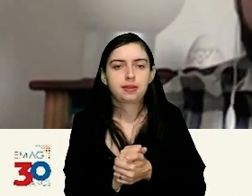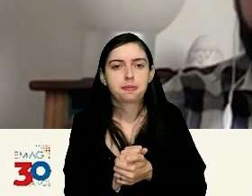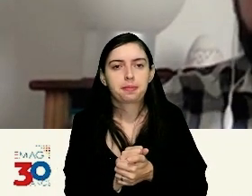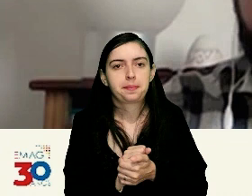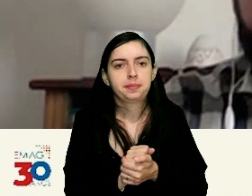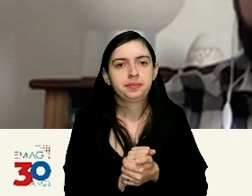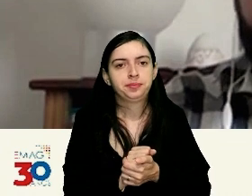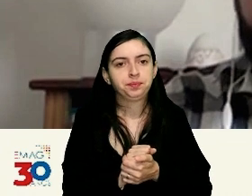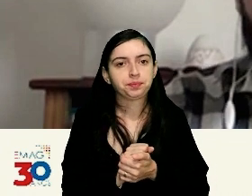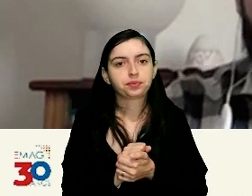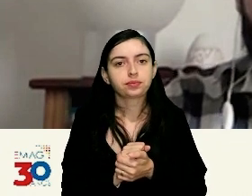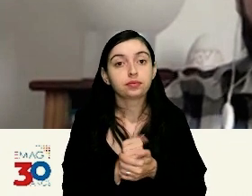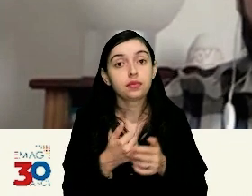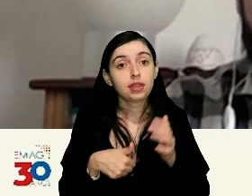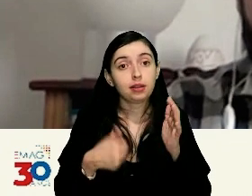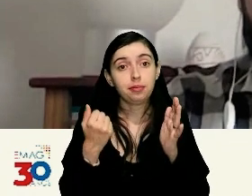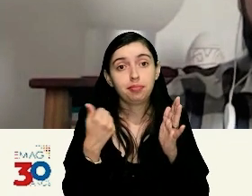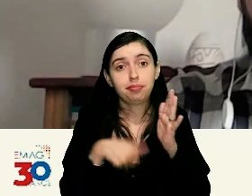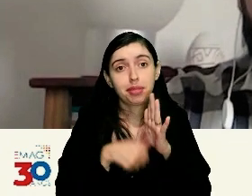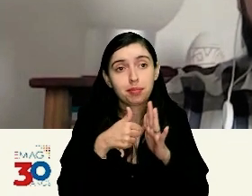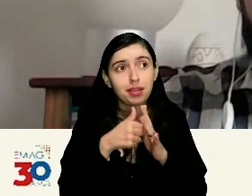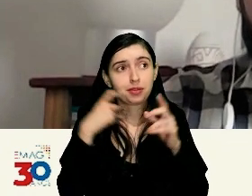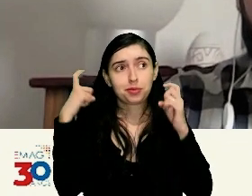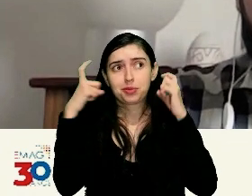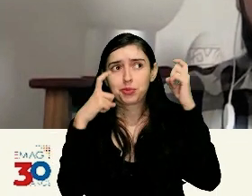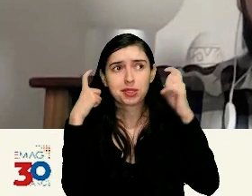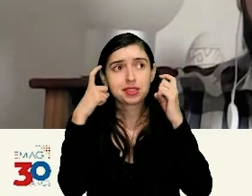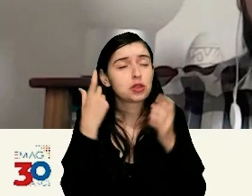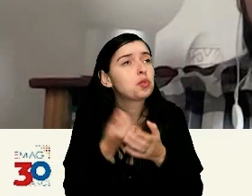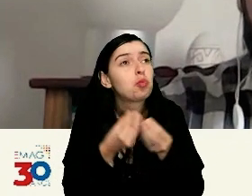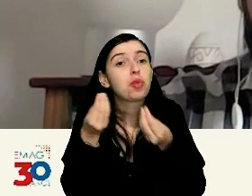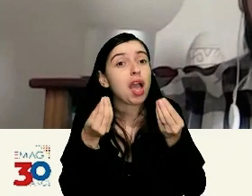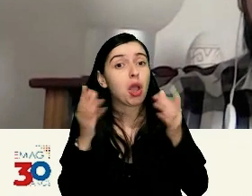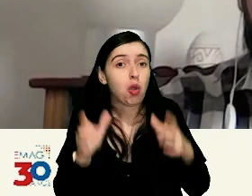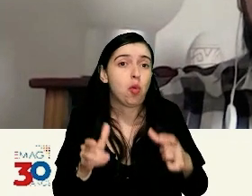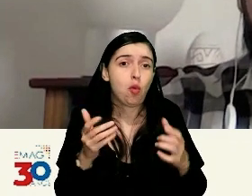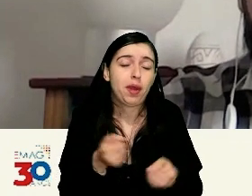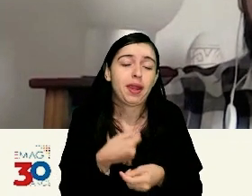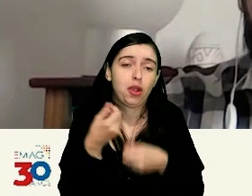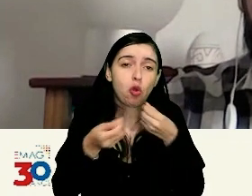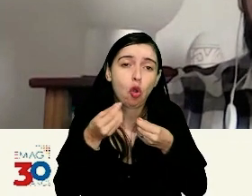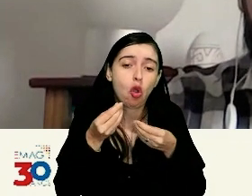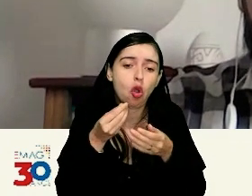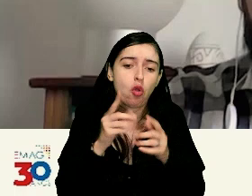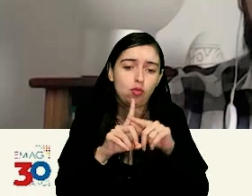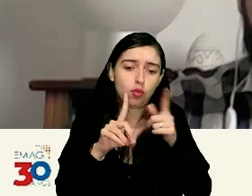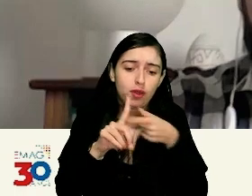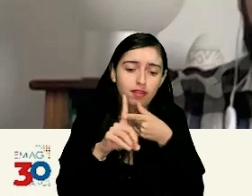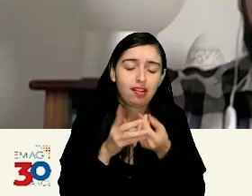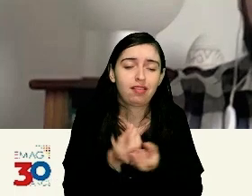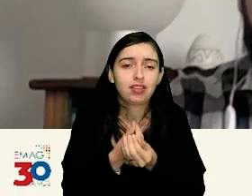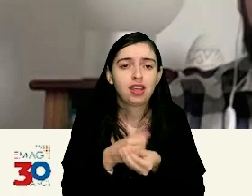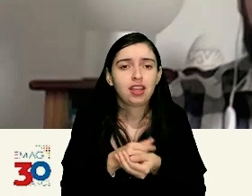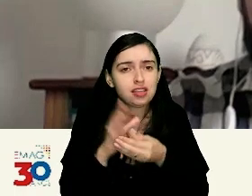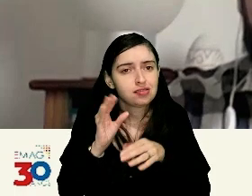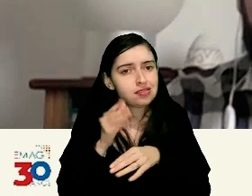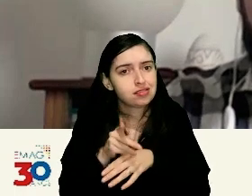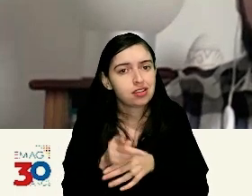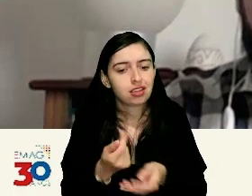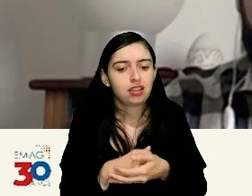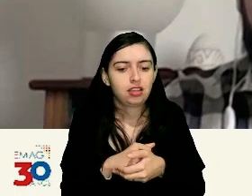primeiro perrengue, assim, né? Falei, e agora, né? Como é que vai essa gravidez e tal? Consultamos os oncologistas, não.